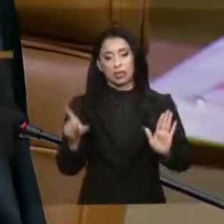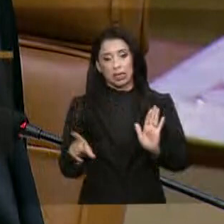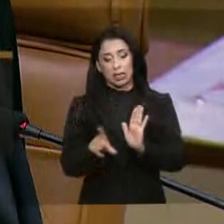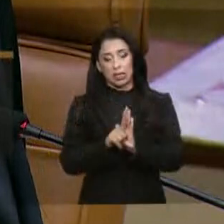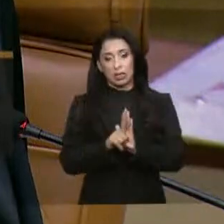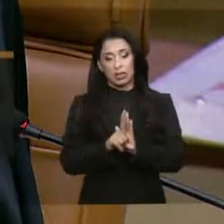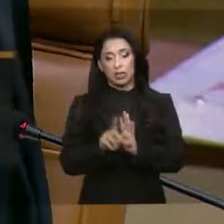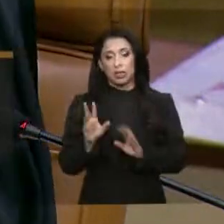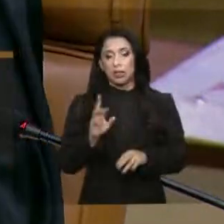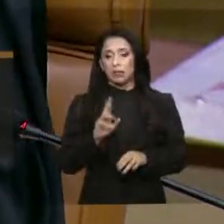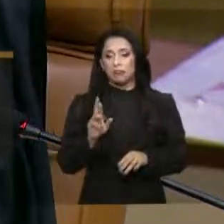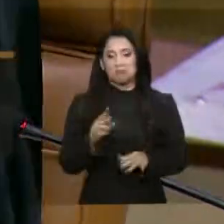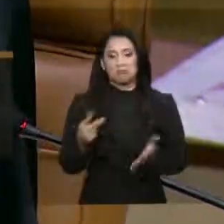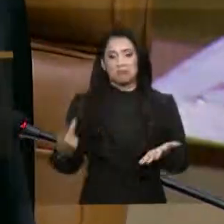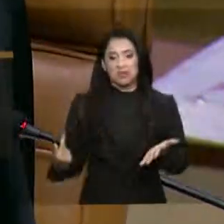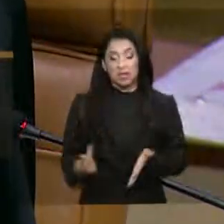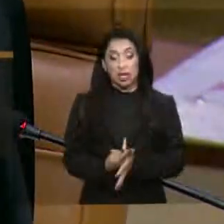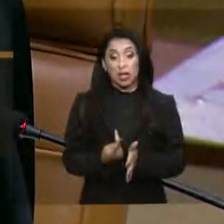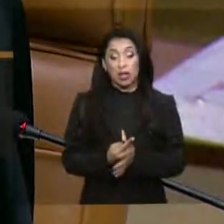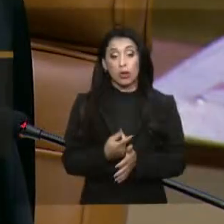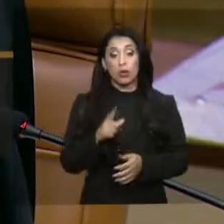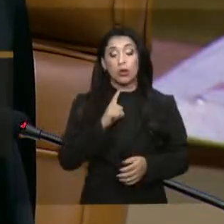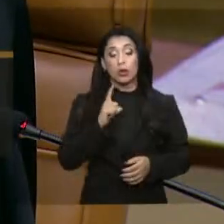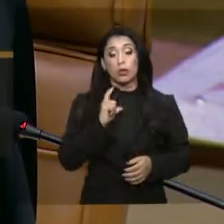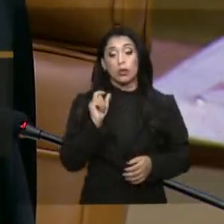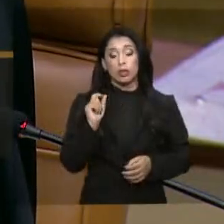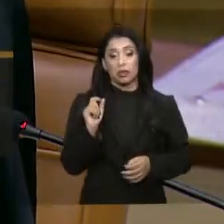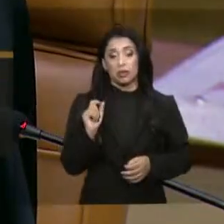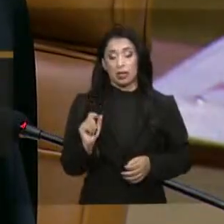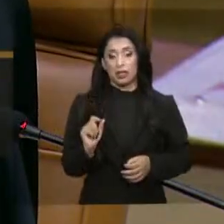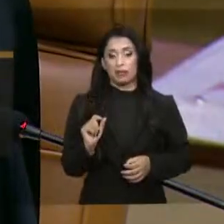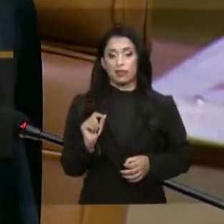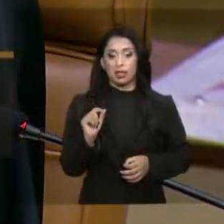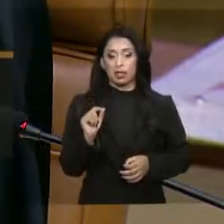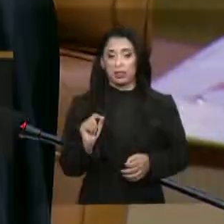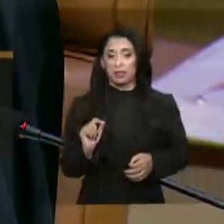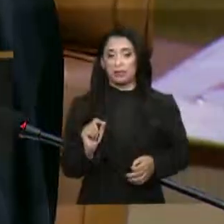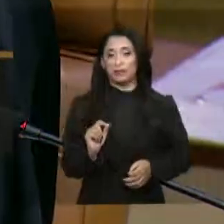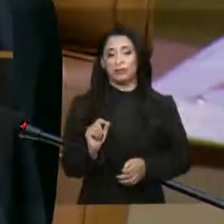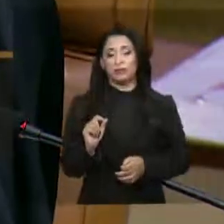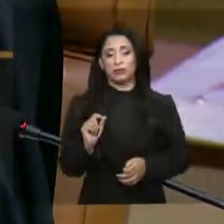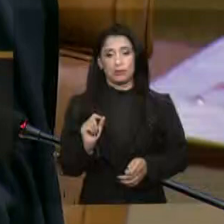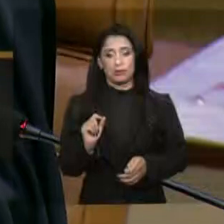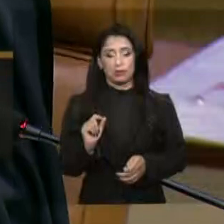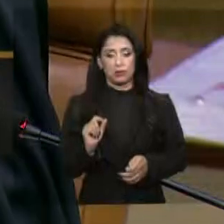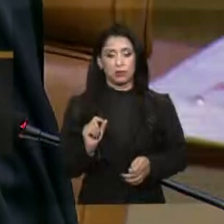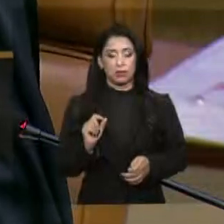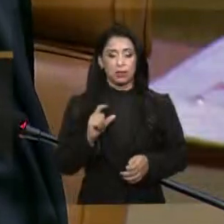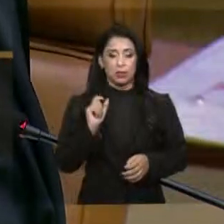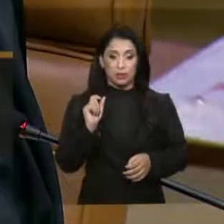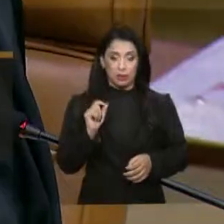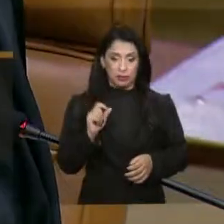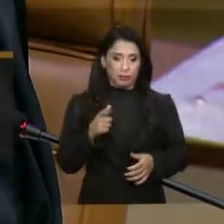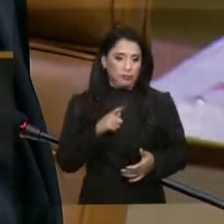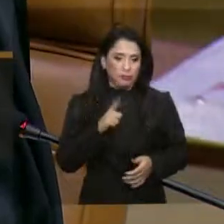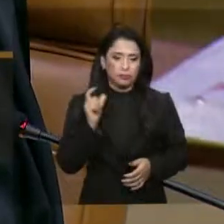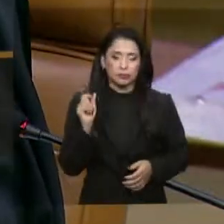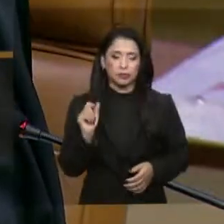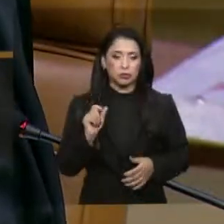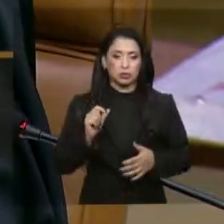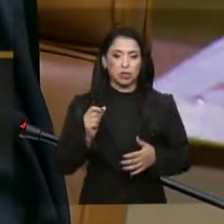ter nenhuma irregularidade, é que aqui há a revelia, mas, por se tratar de ação rescisória, não há os efeitos da revelia, então não há